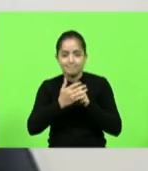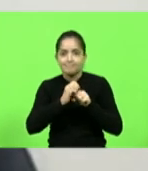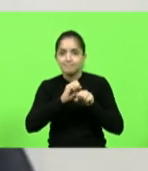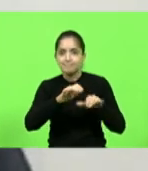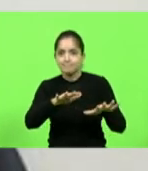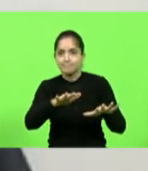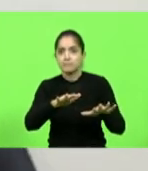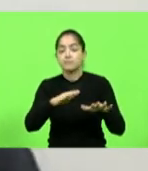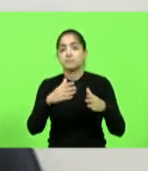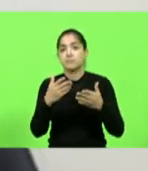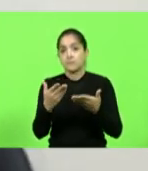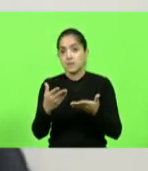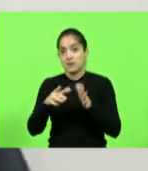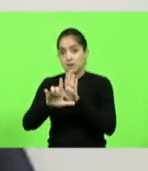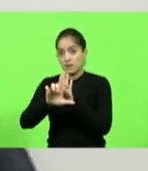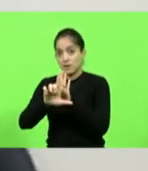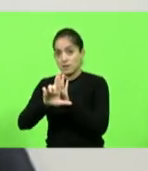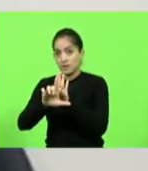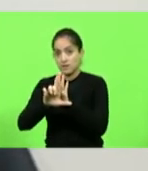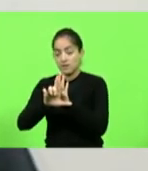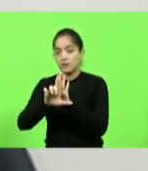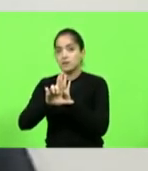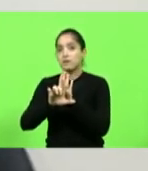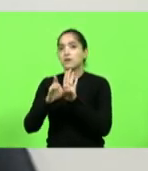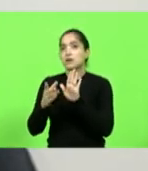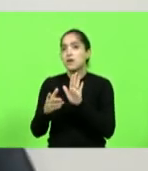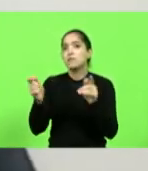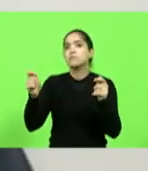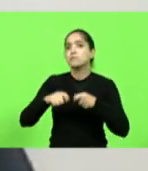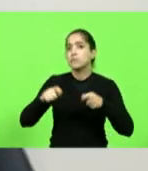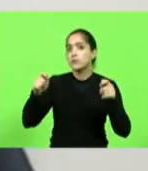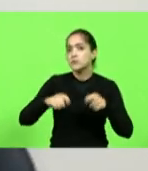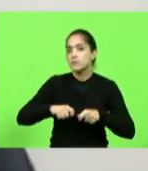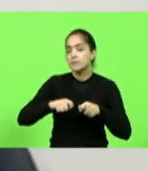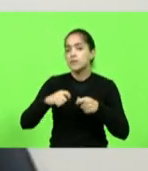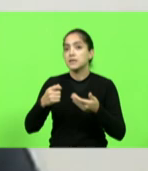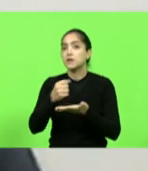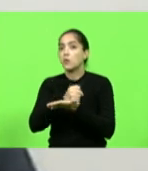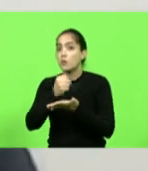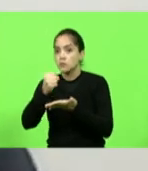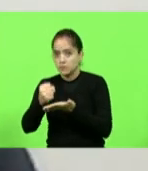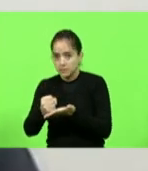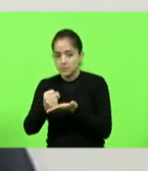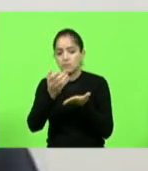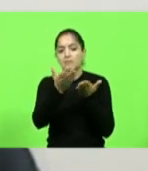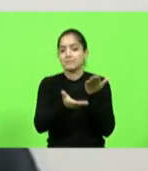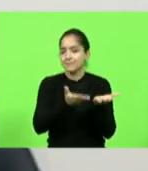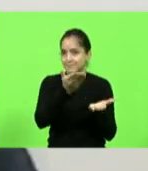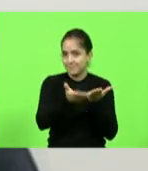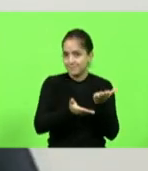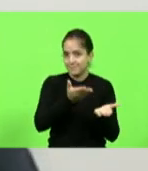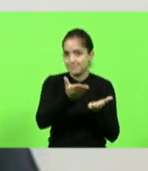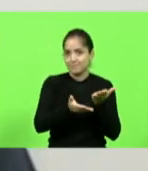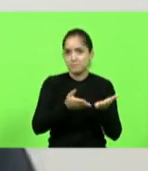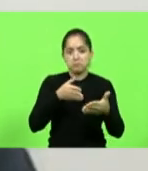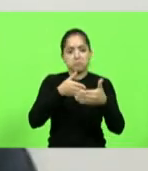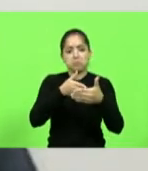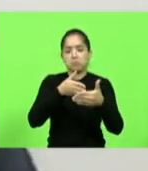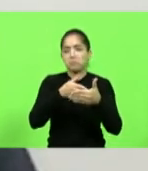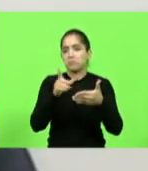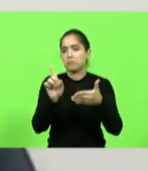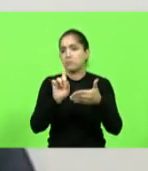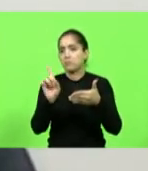lei, salvo melhor juízo, ela possibilita a contratação para o atendimento desses reflexos, ela não limita